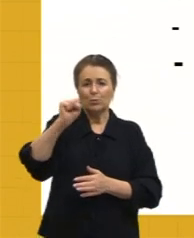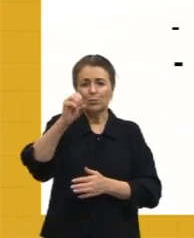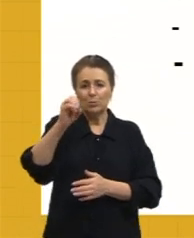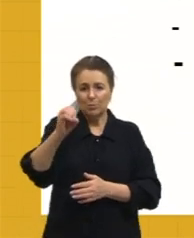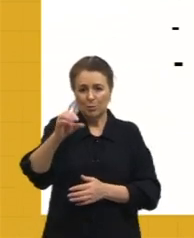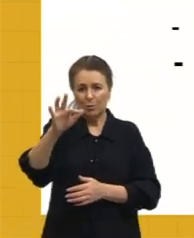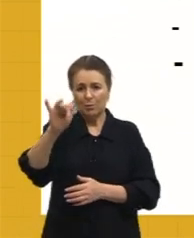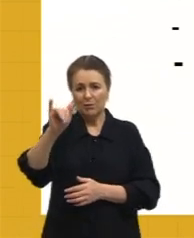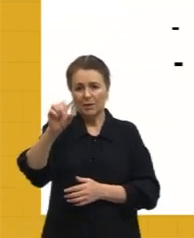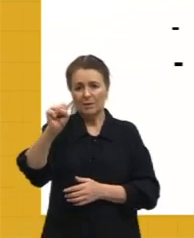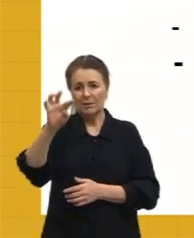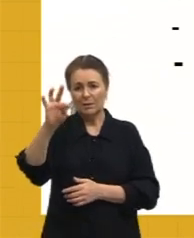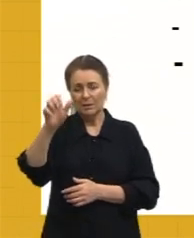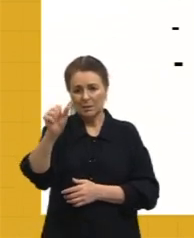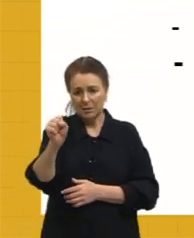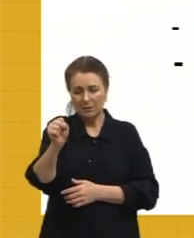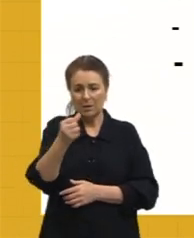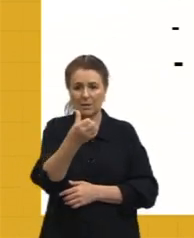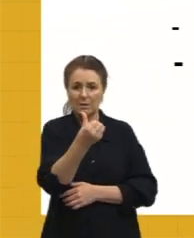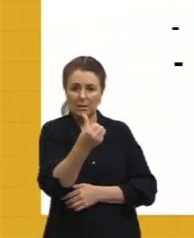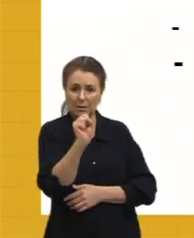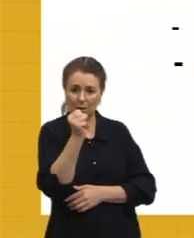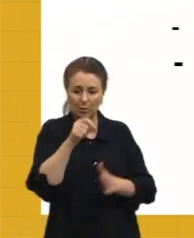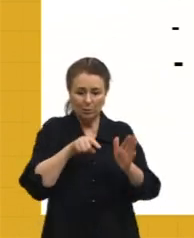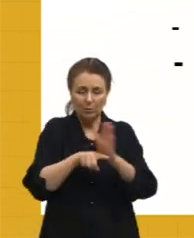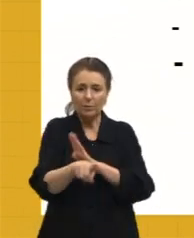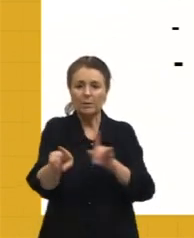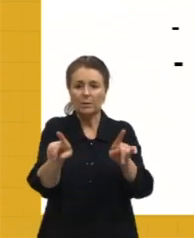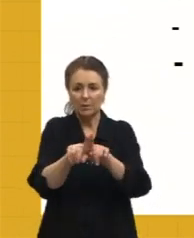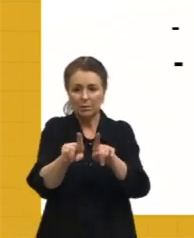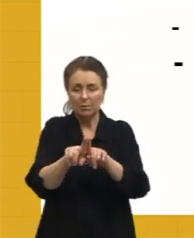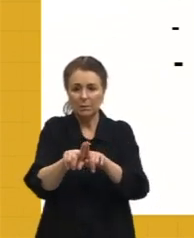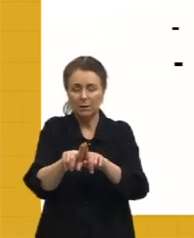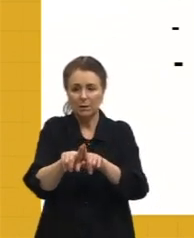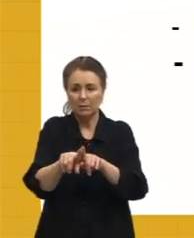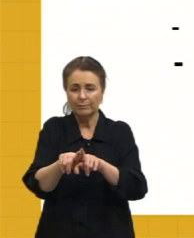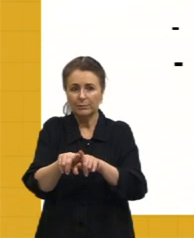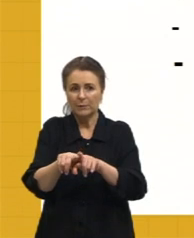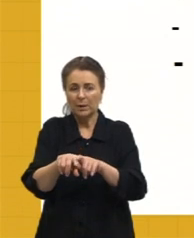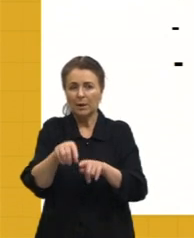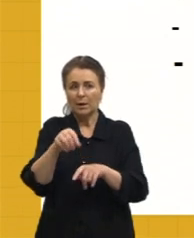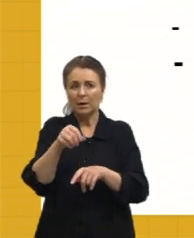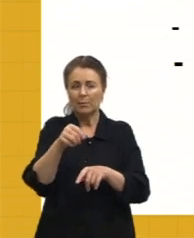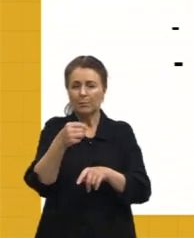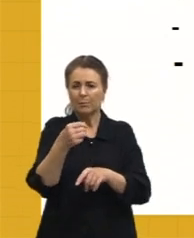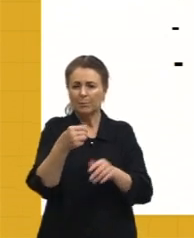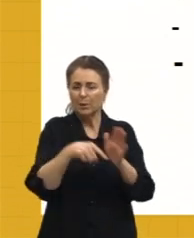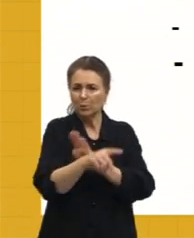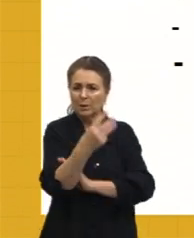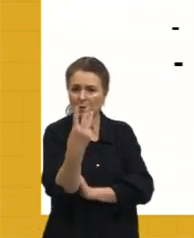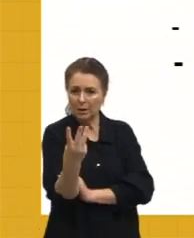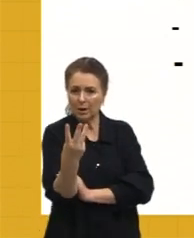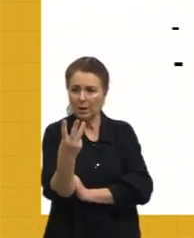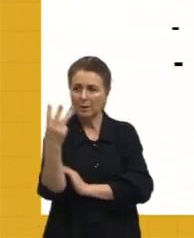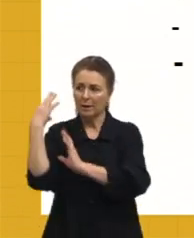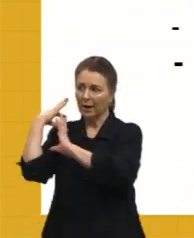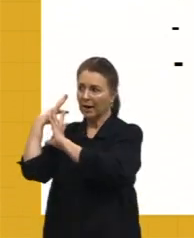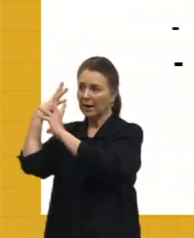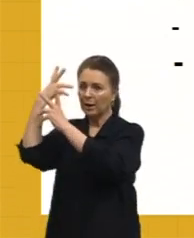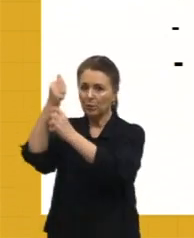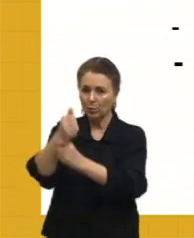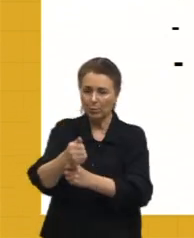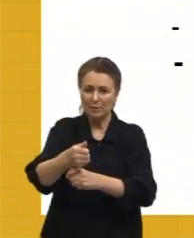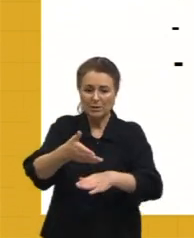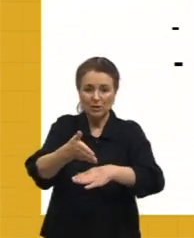de novo aqui outra questão 68 A questão três retoma na questão dos pré-socráticos